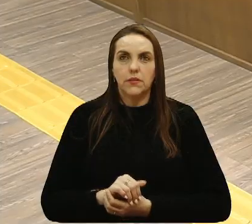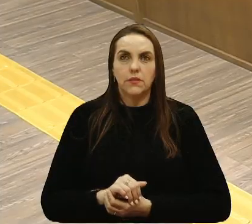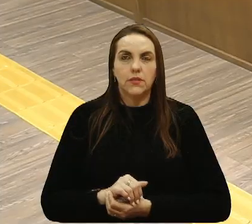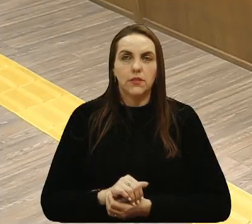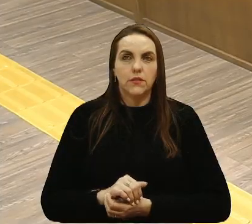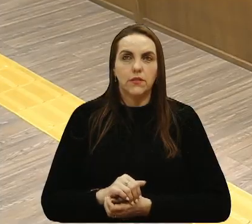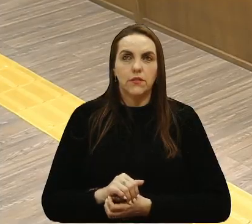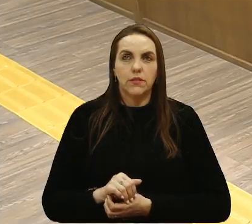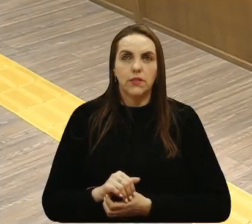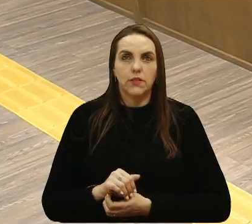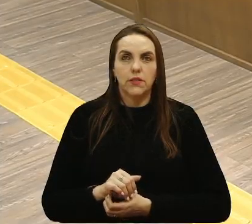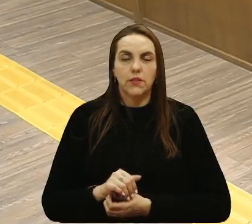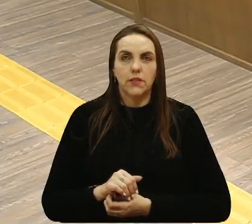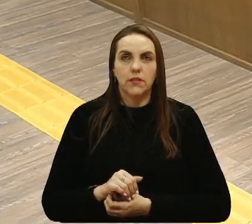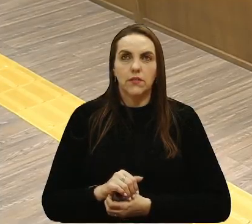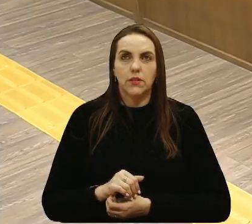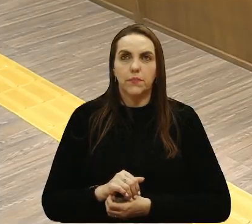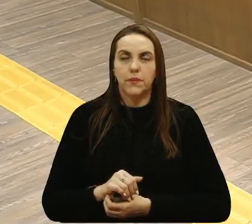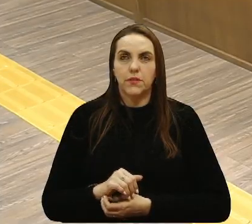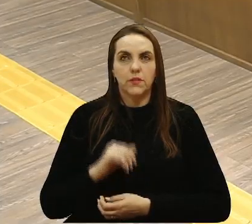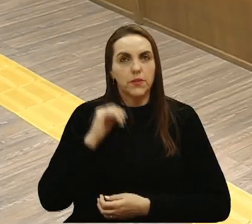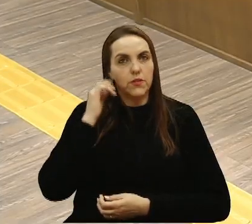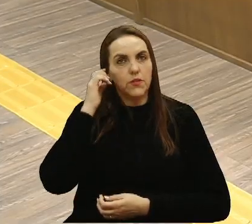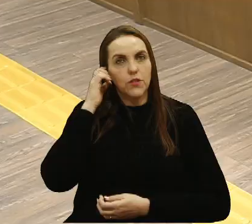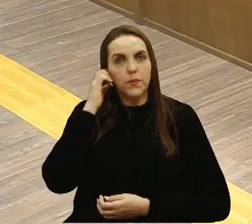Não, esse é meu. Esse é meu.